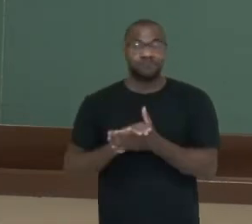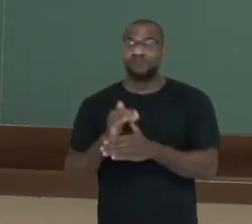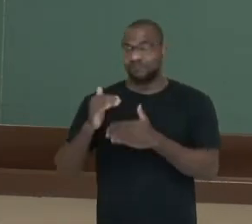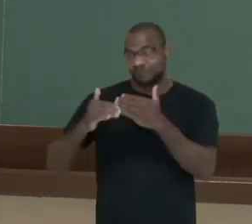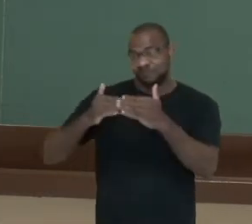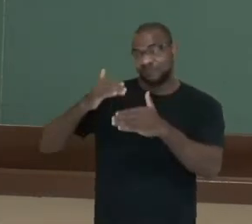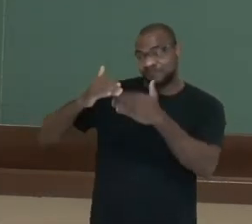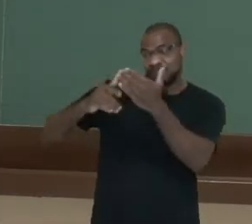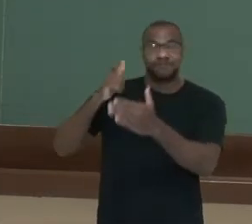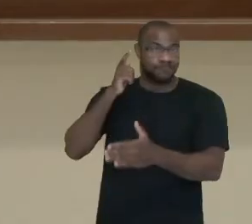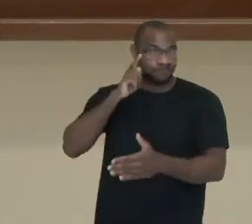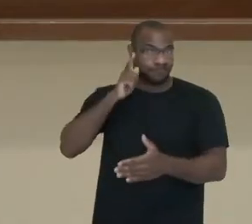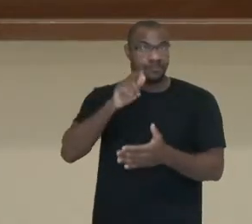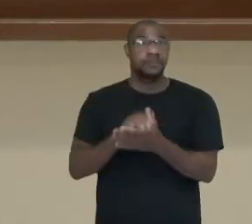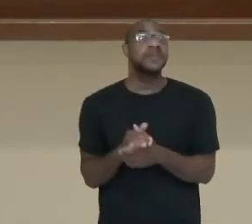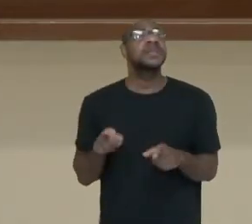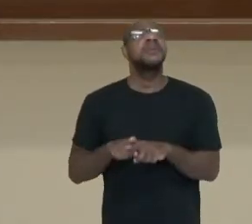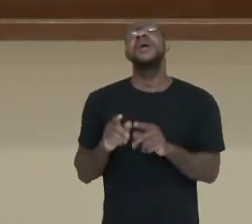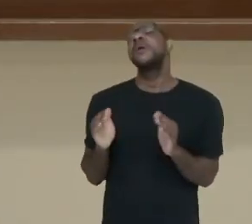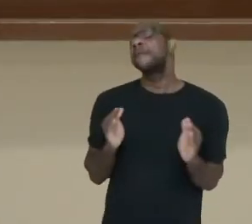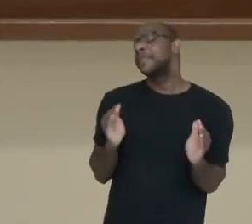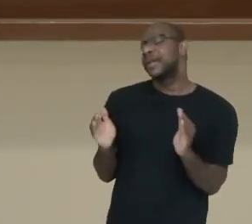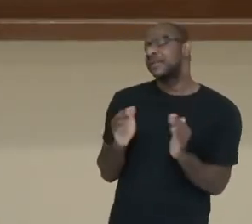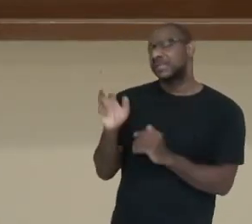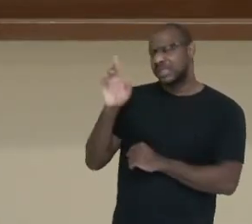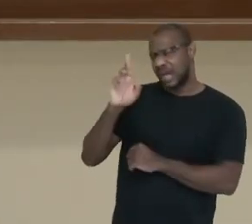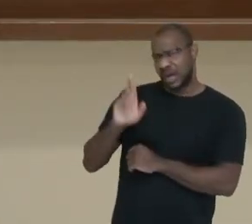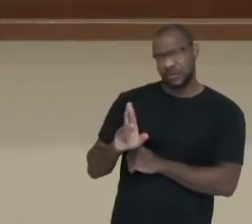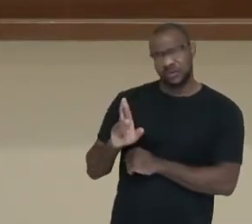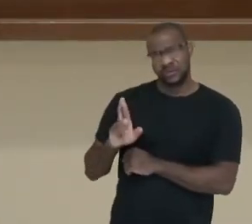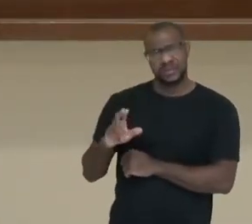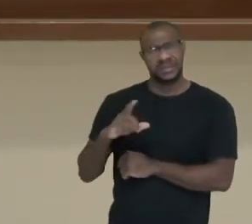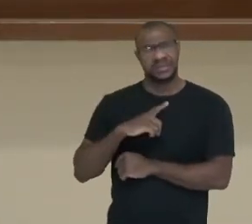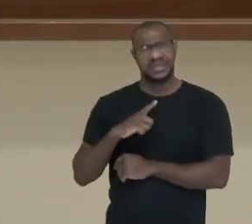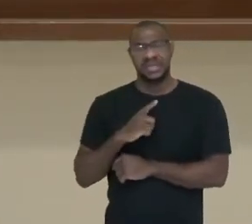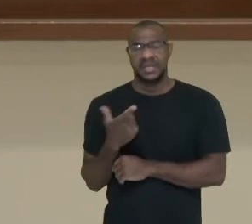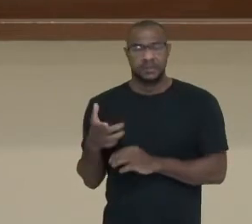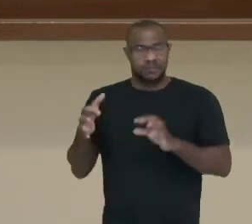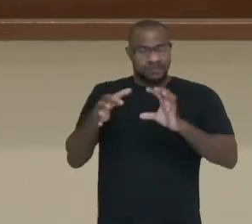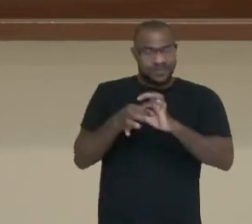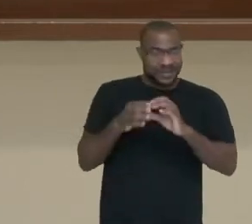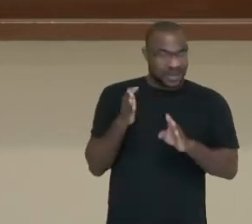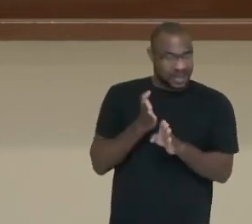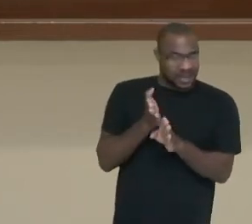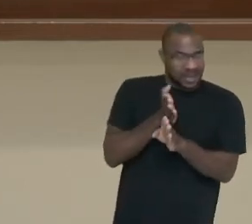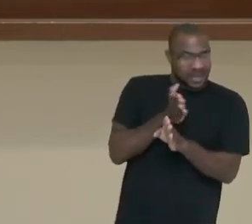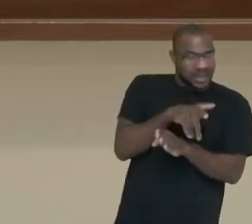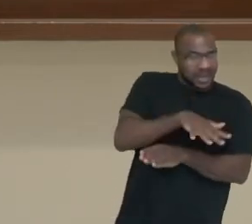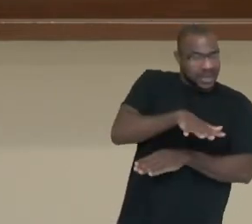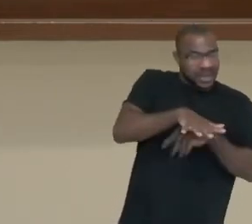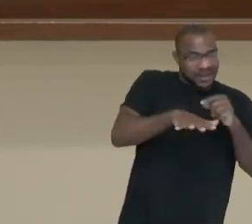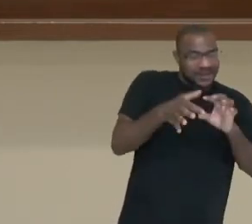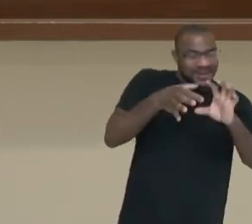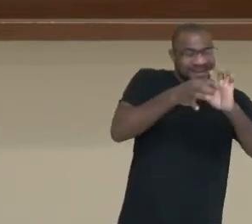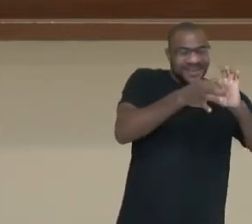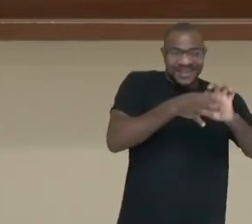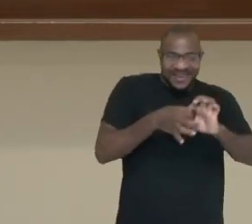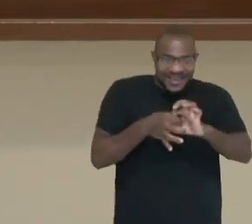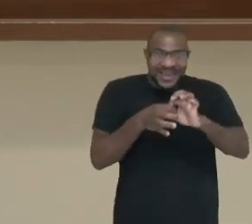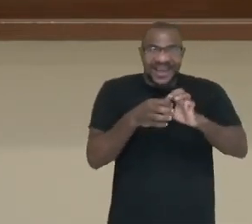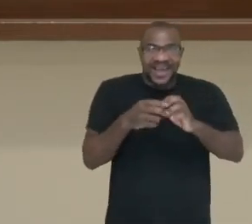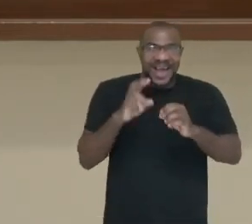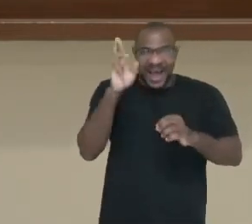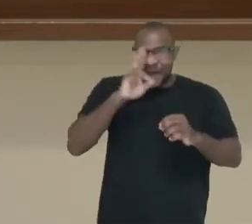interessante observar que durante o período em que a Rússia juntou com os outros países, muito foi fomentado sobre a